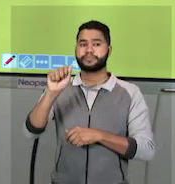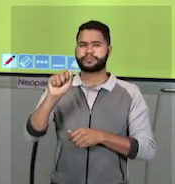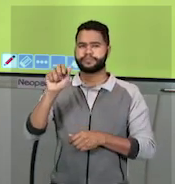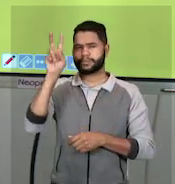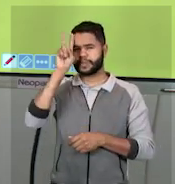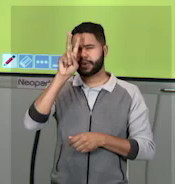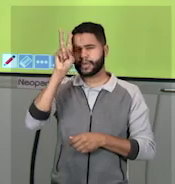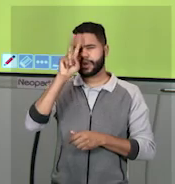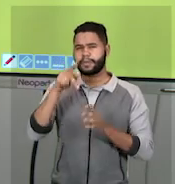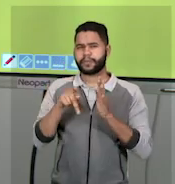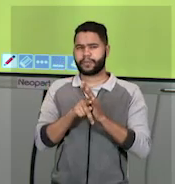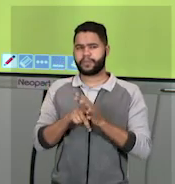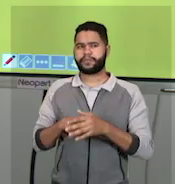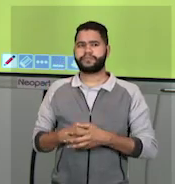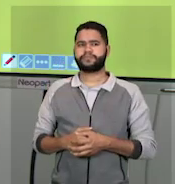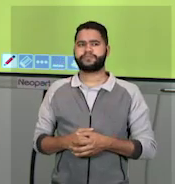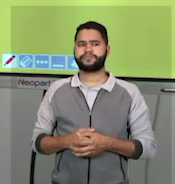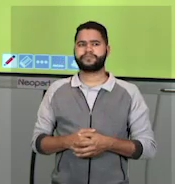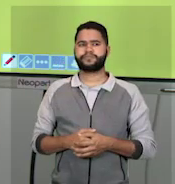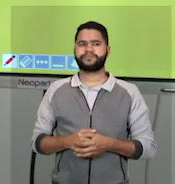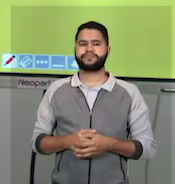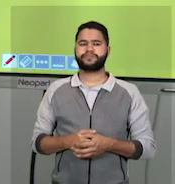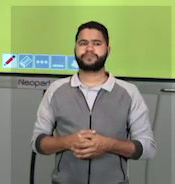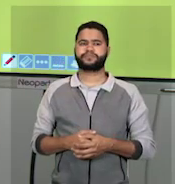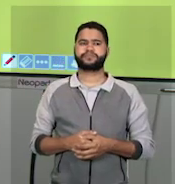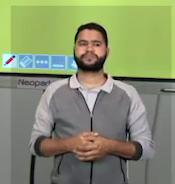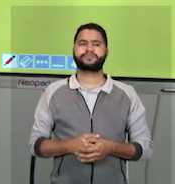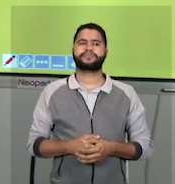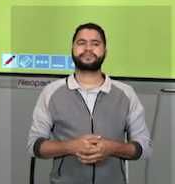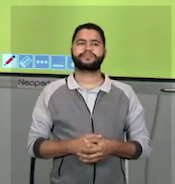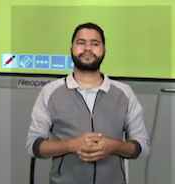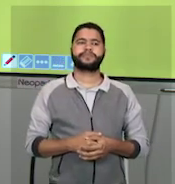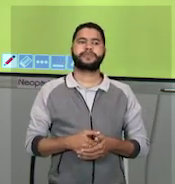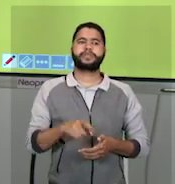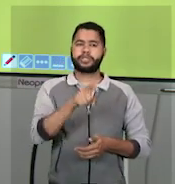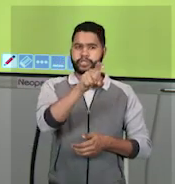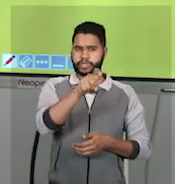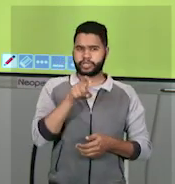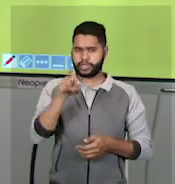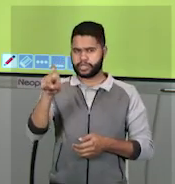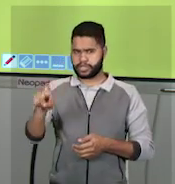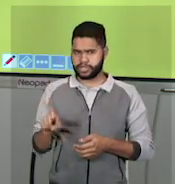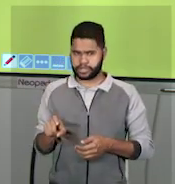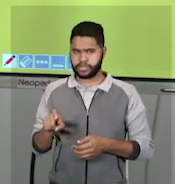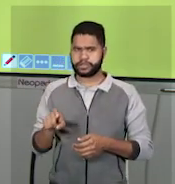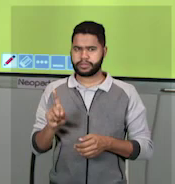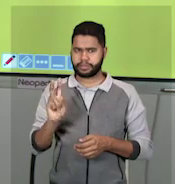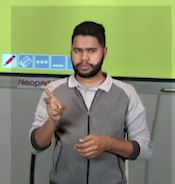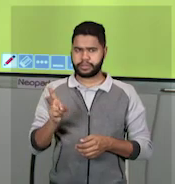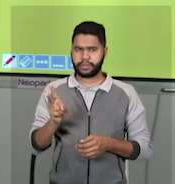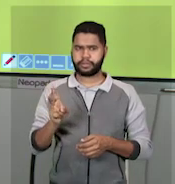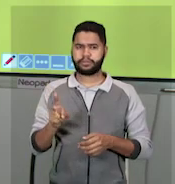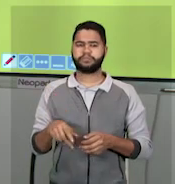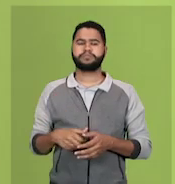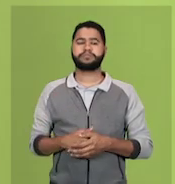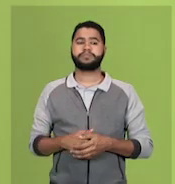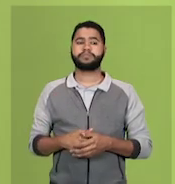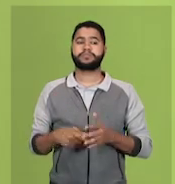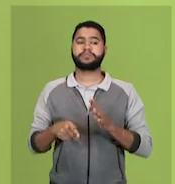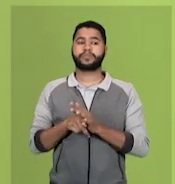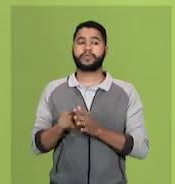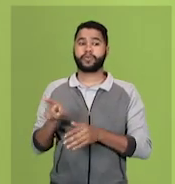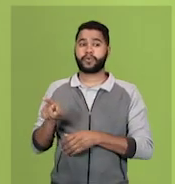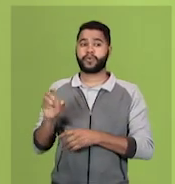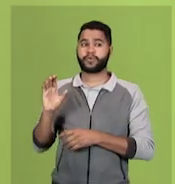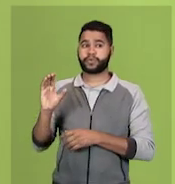Lembra que os lados lá, só para a gente voltar para você entender, x e x? Se eu considerar o ângulo